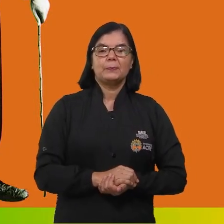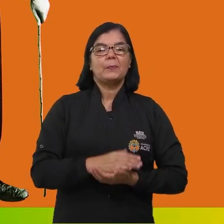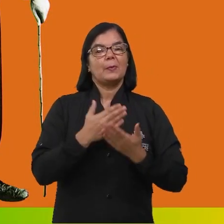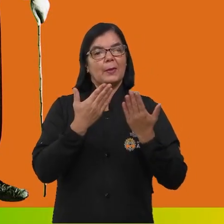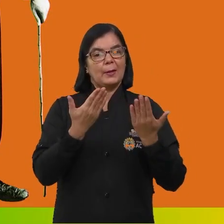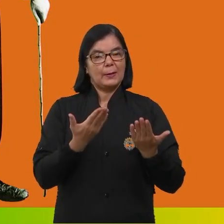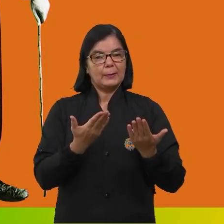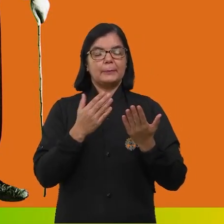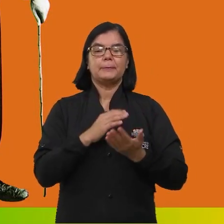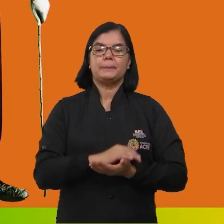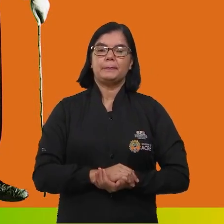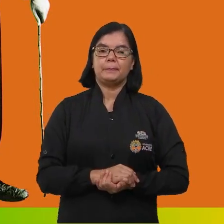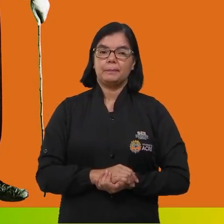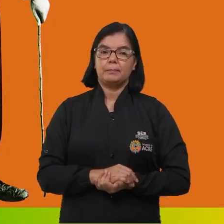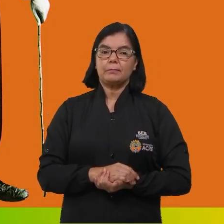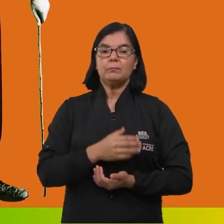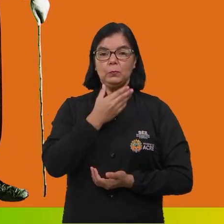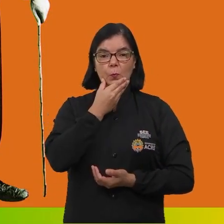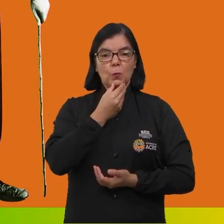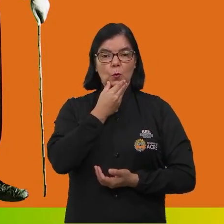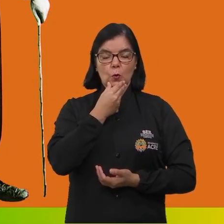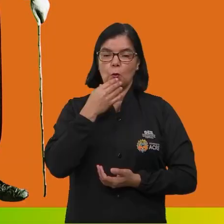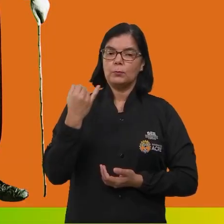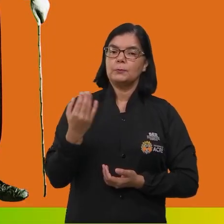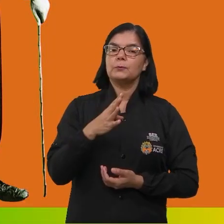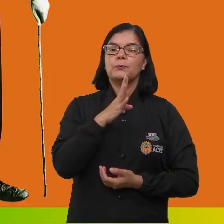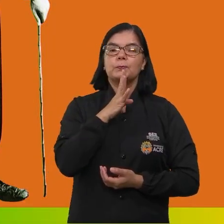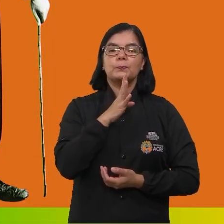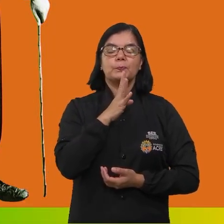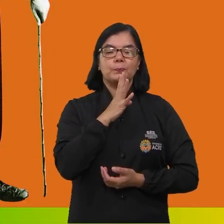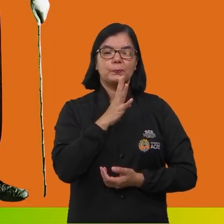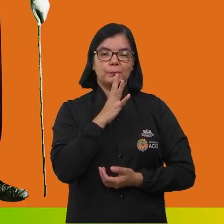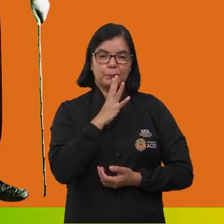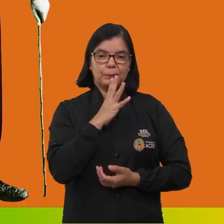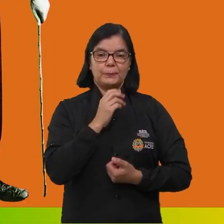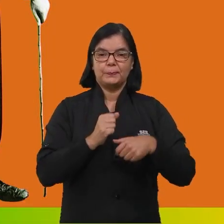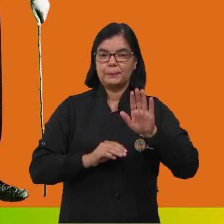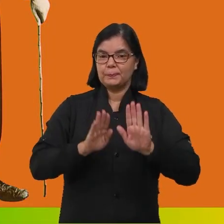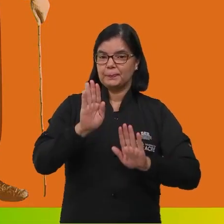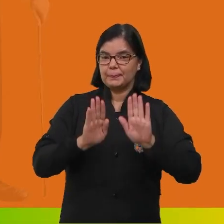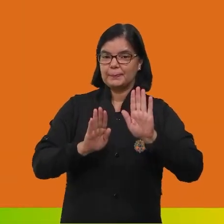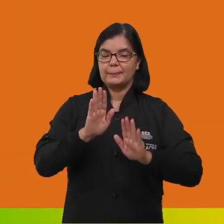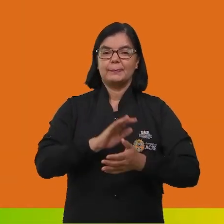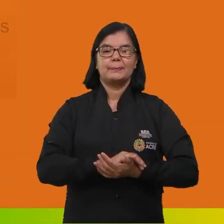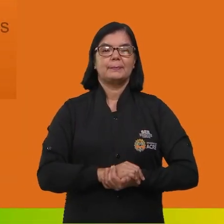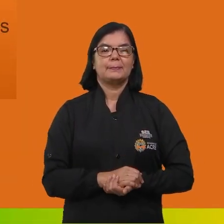Então aí esse é um dos mais conhecidos pantomimas.